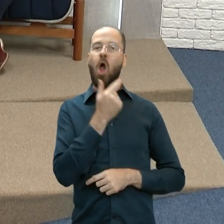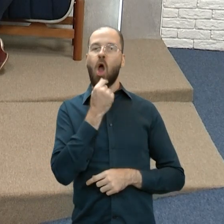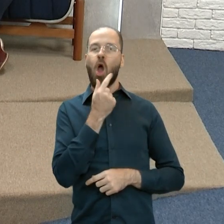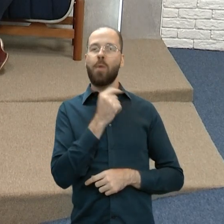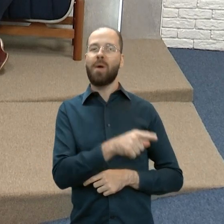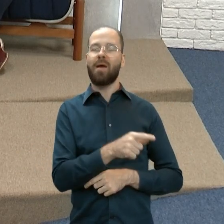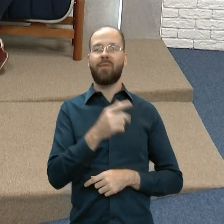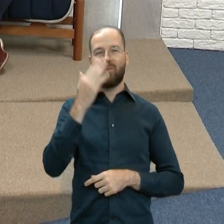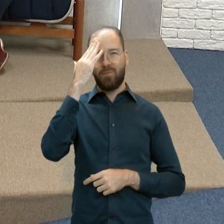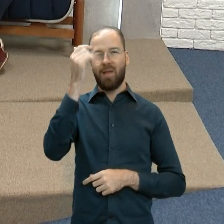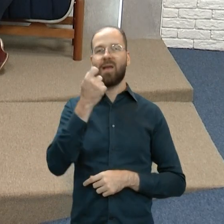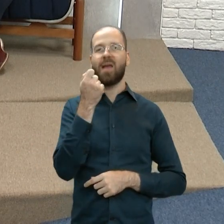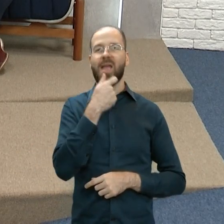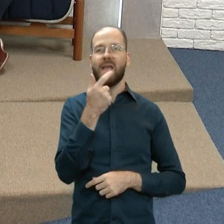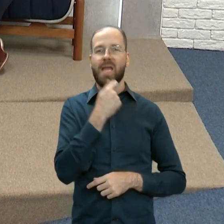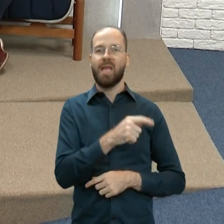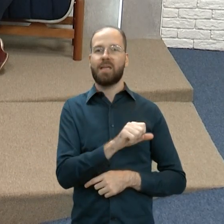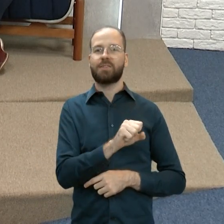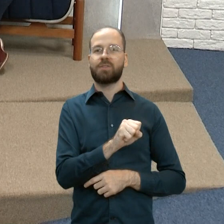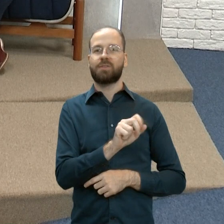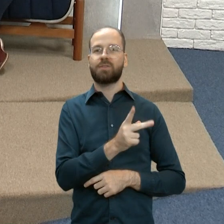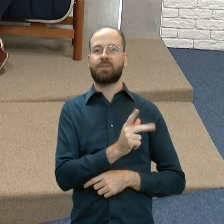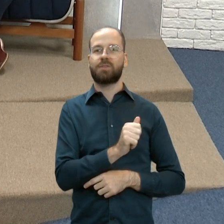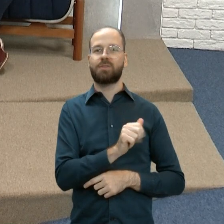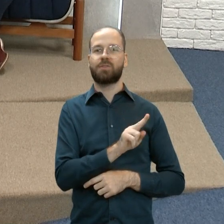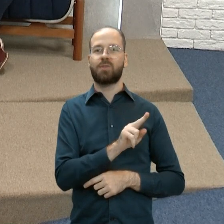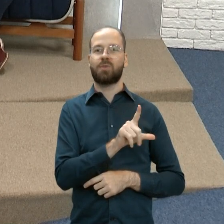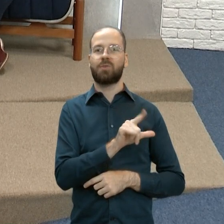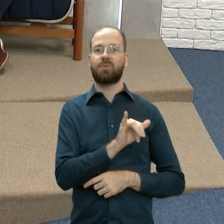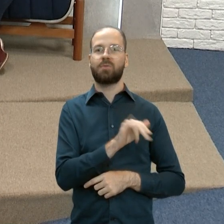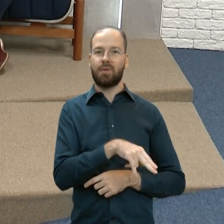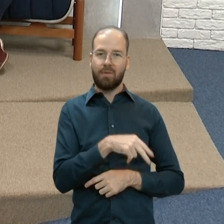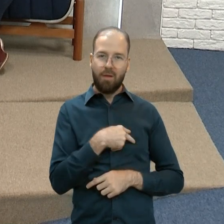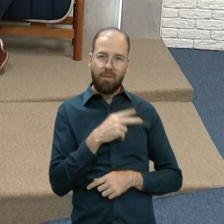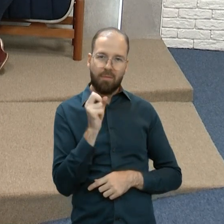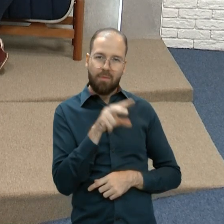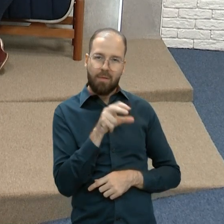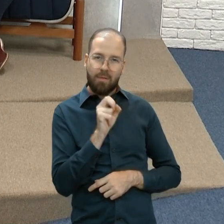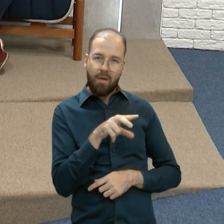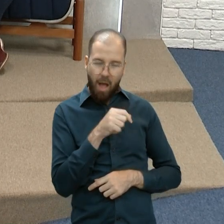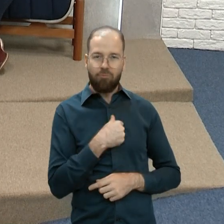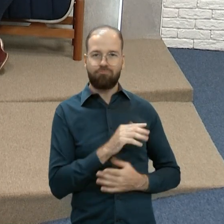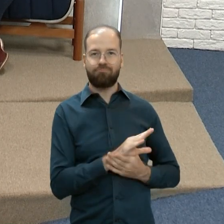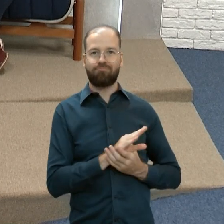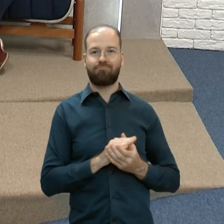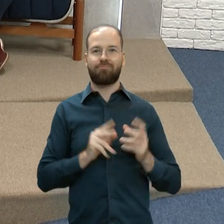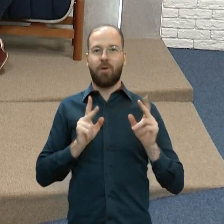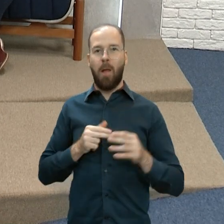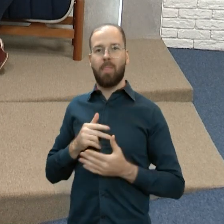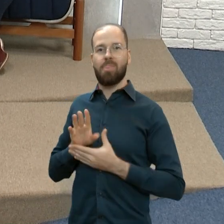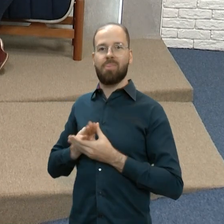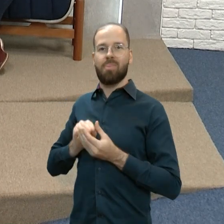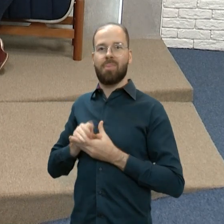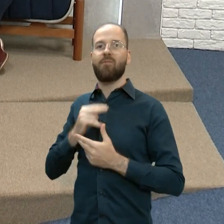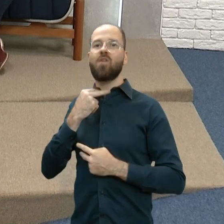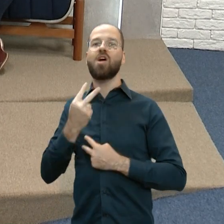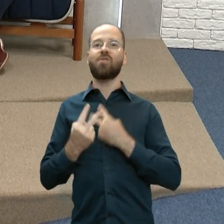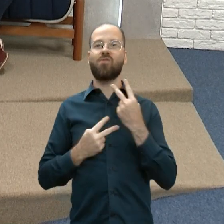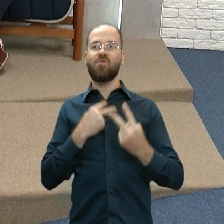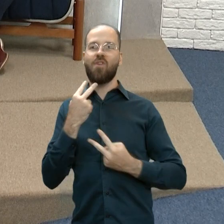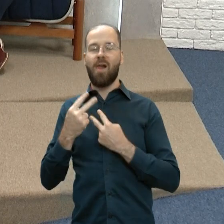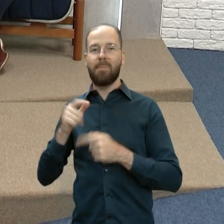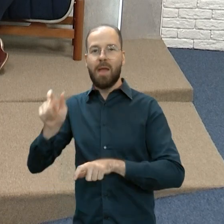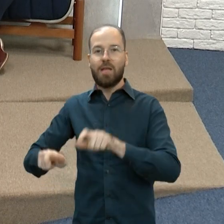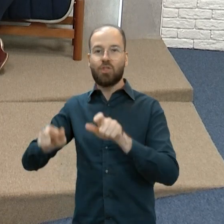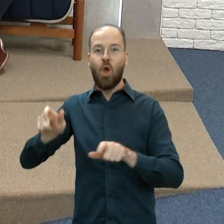voz, de tudo. Tinha admiração, então, e aí começou a fazer também as imitações, não é isso? Sim. E como que